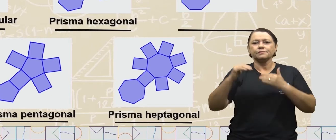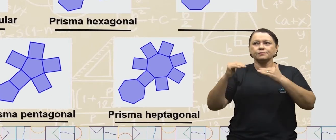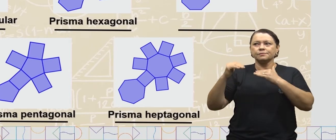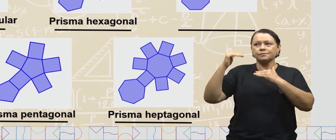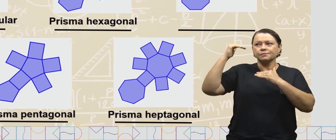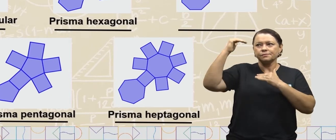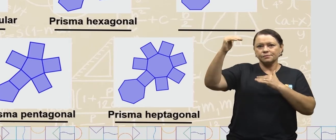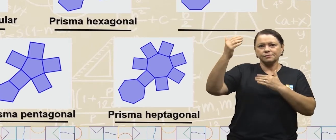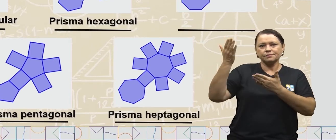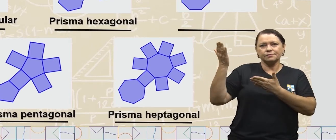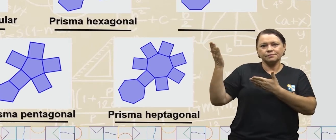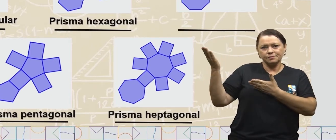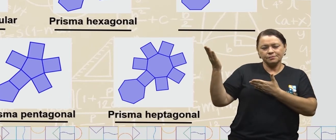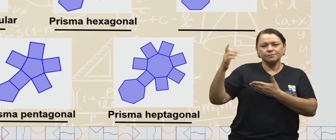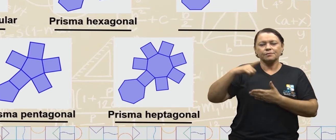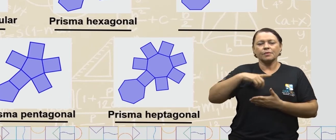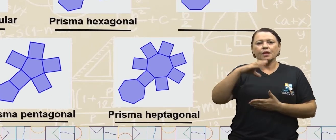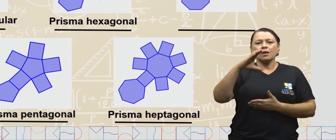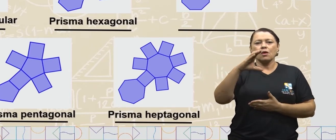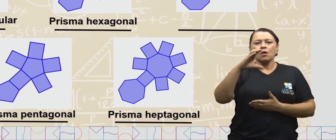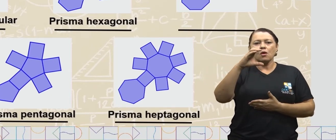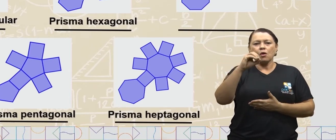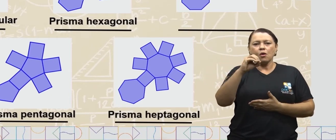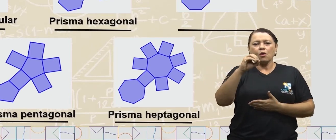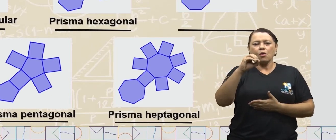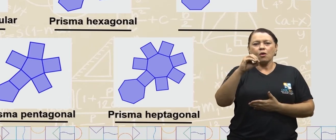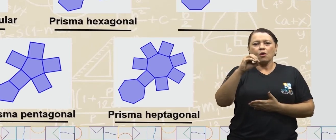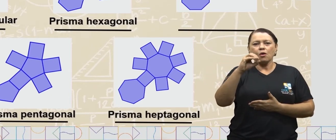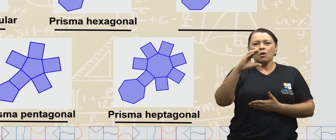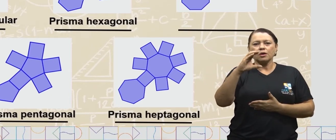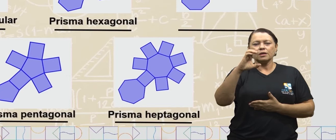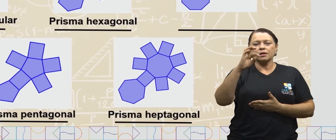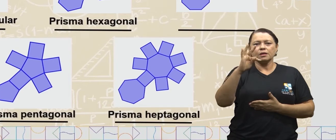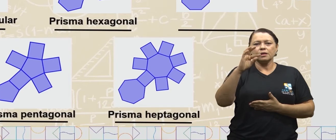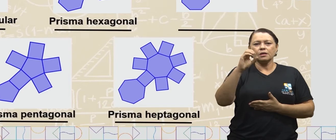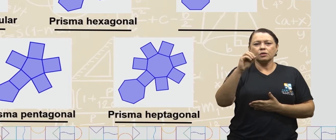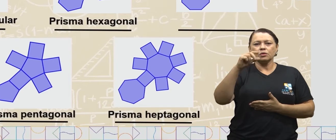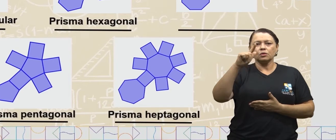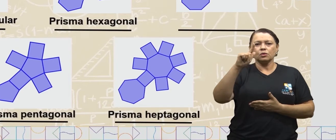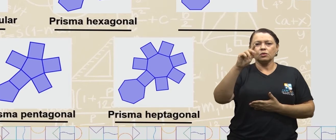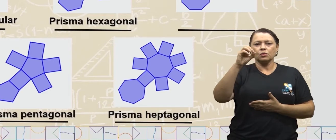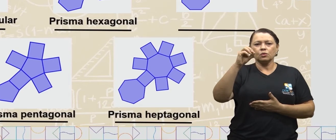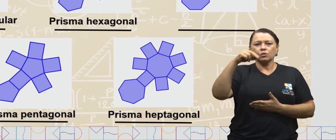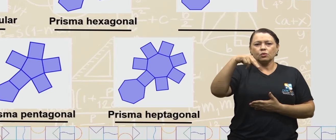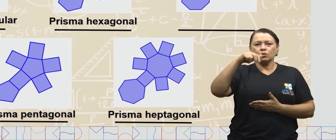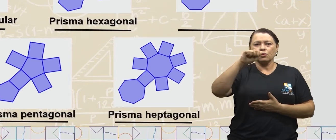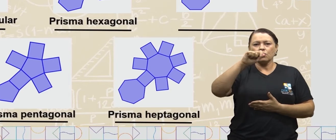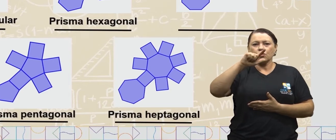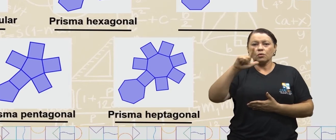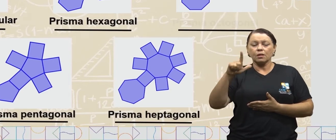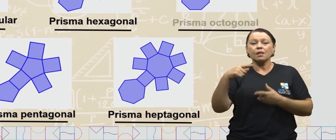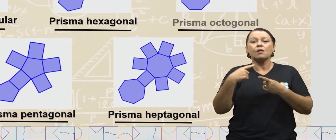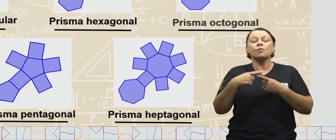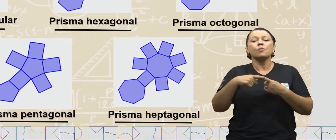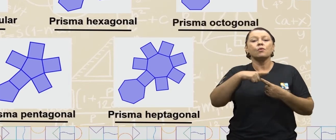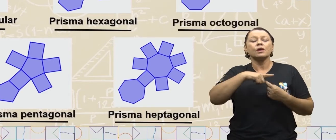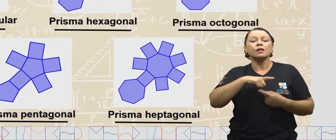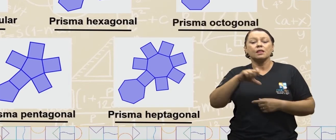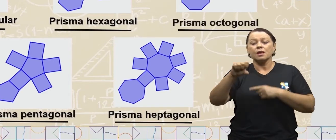com base e topo em um octógono. Logo, este prisma é chamado de prisma